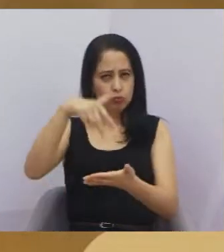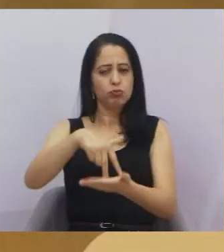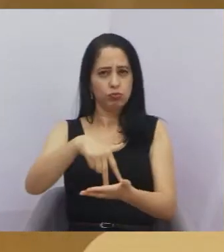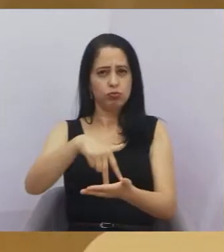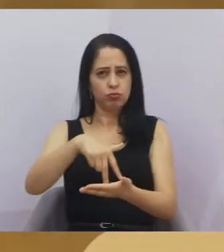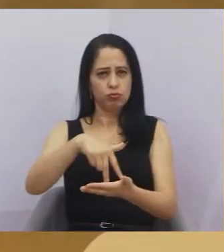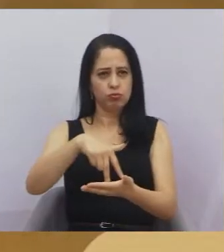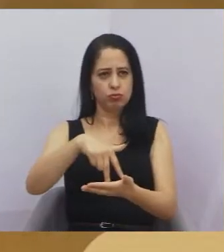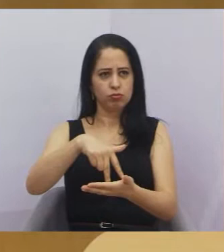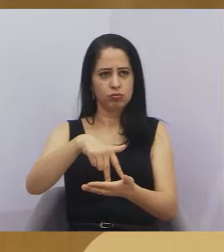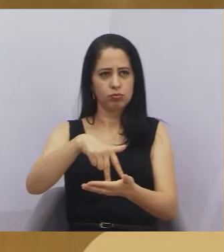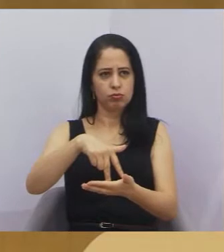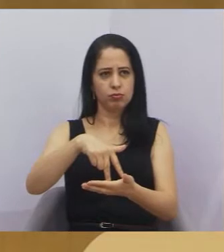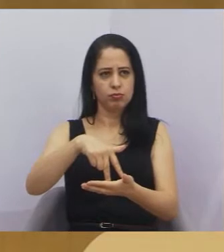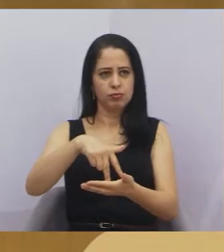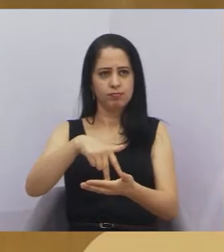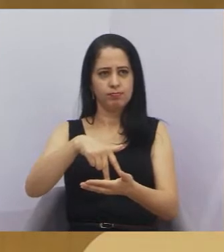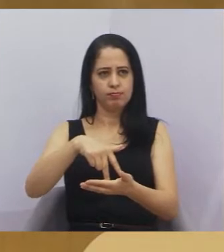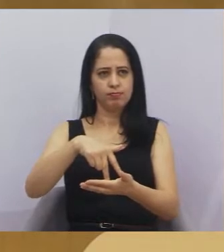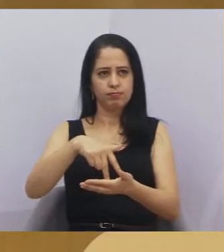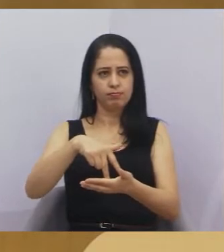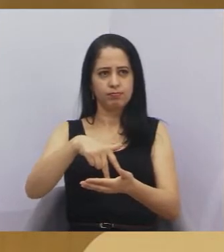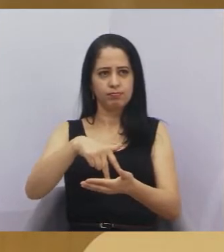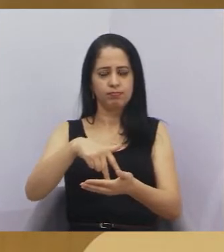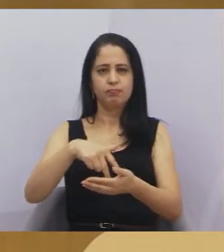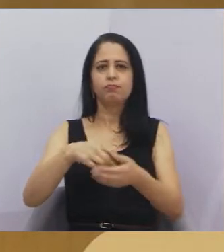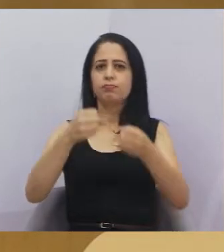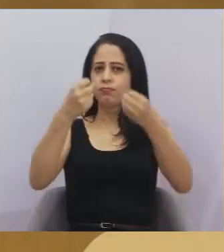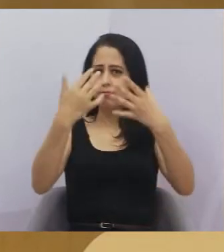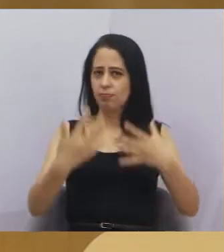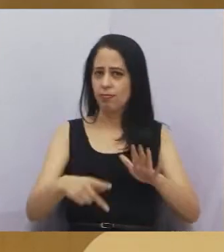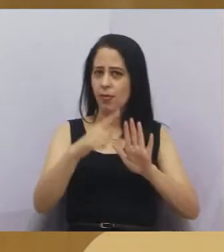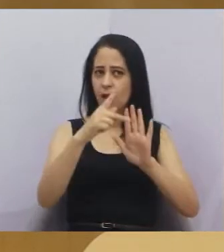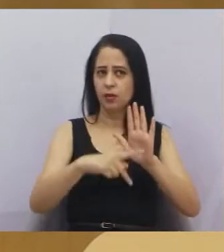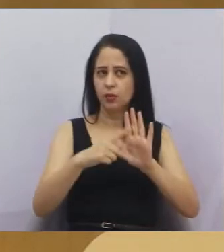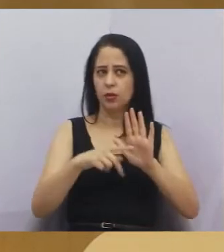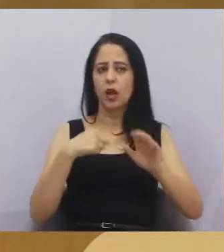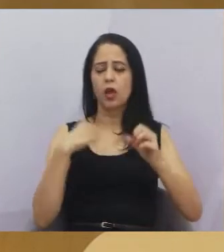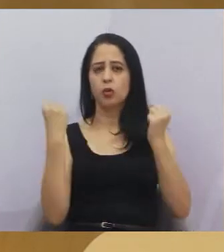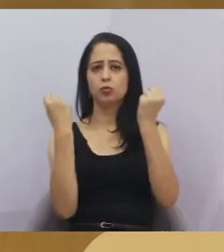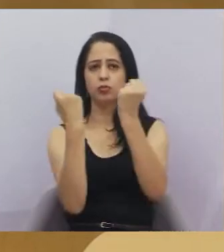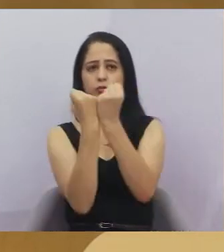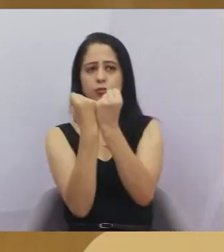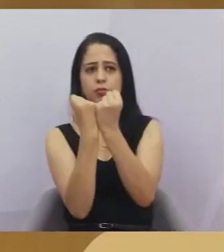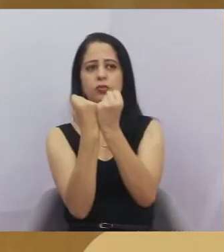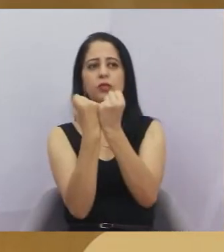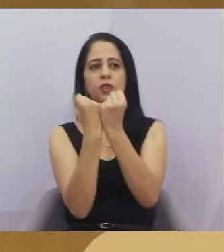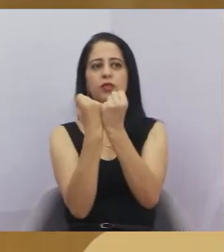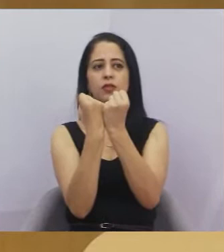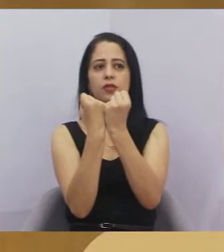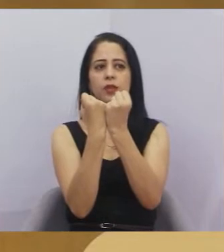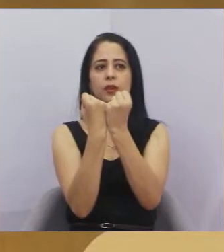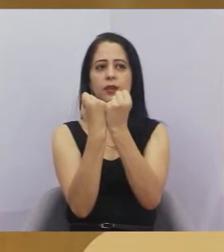falar algumas questões relacionadas a esse projeto, e a minha defesa aqui será tanto com relação ao projeto